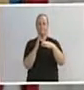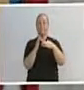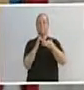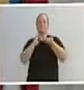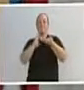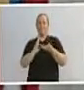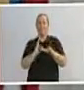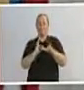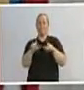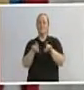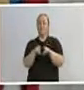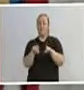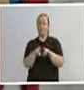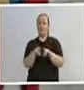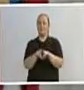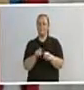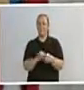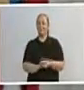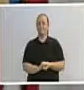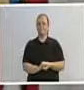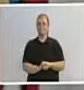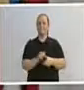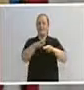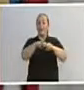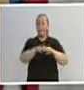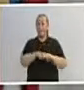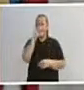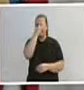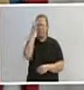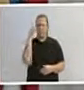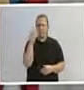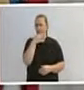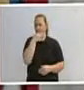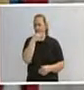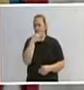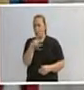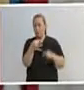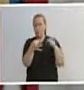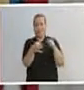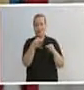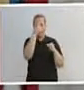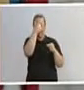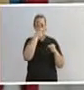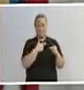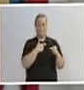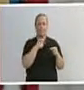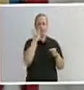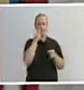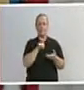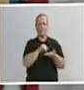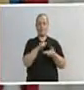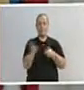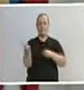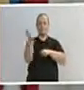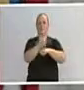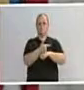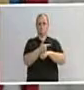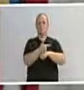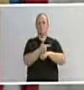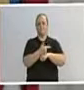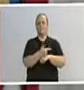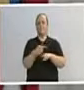Senado e na estrutura pública do Brasil. Por isso, esses crápulas afastaram momentaneamente a presidenta Dilma Rousseff, mas